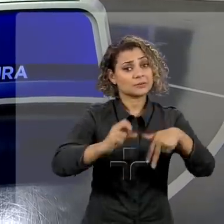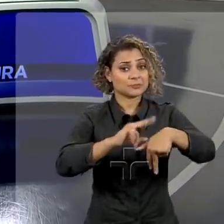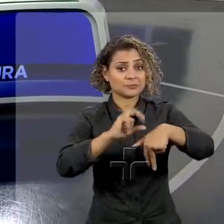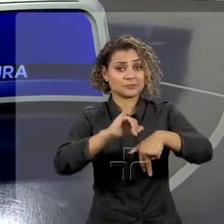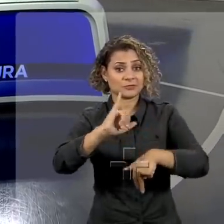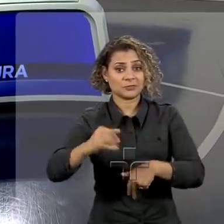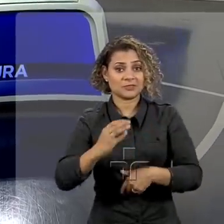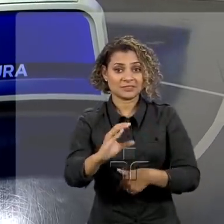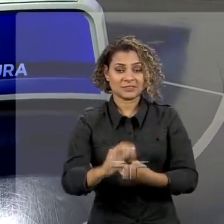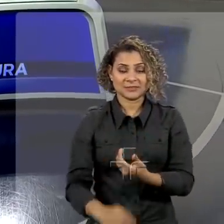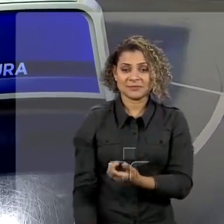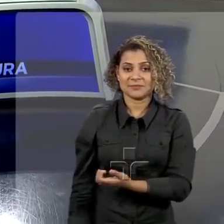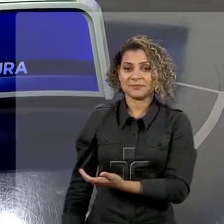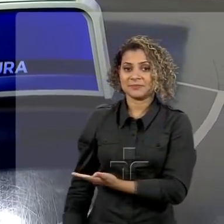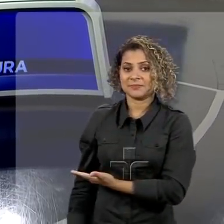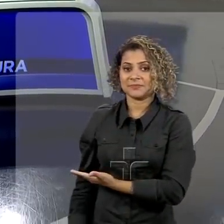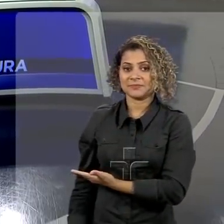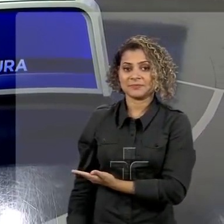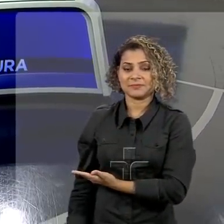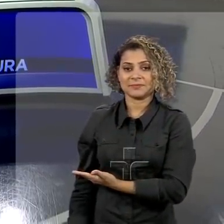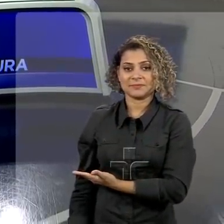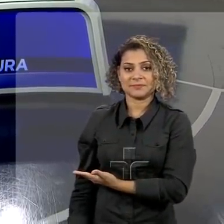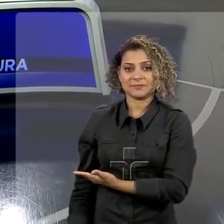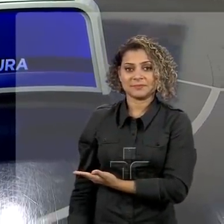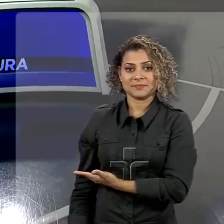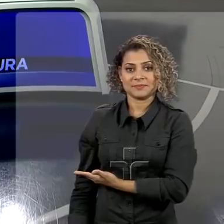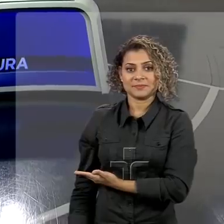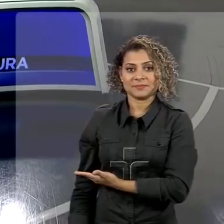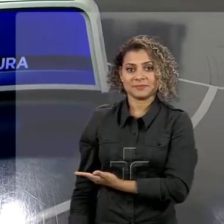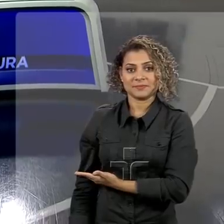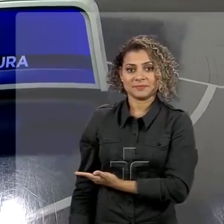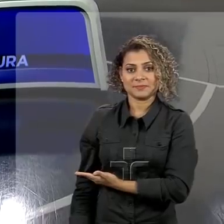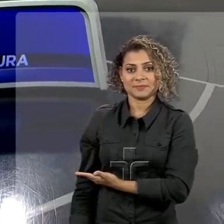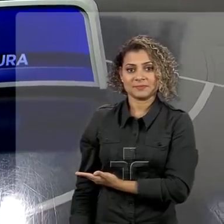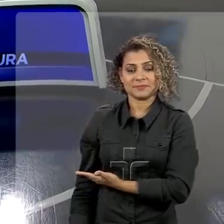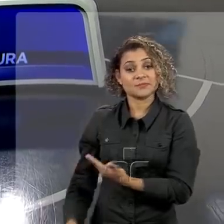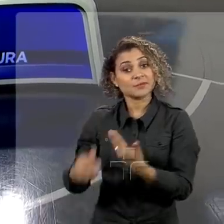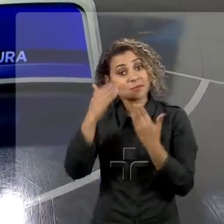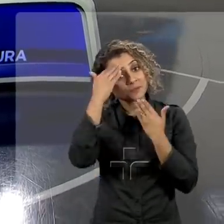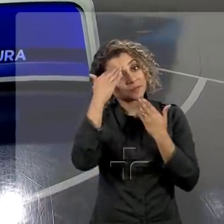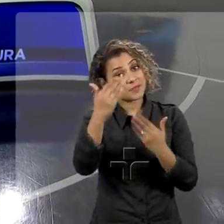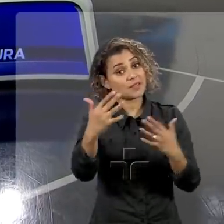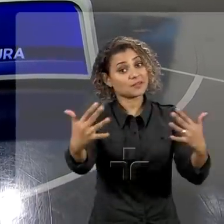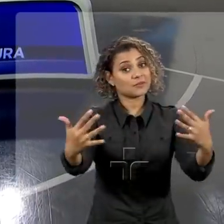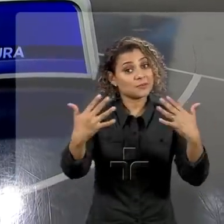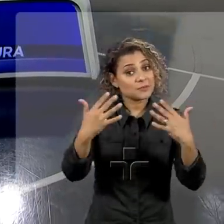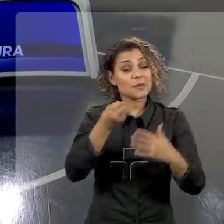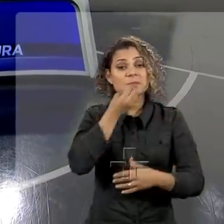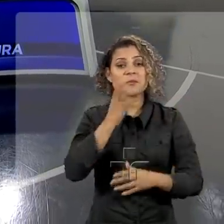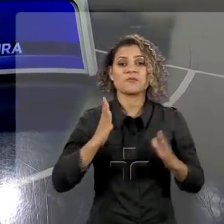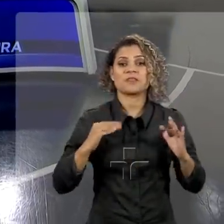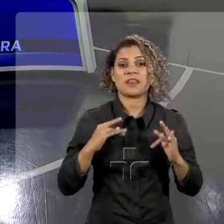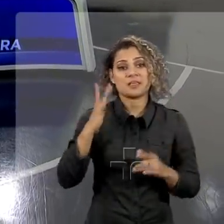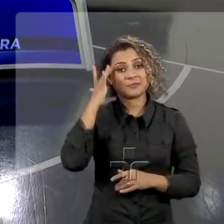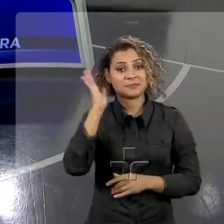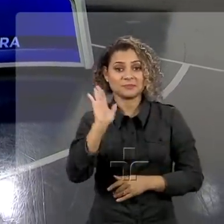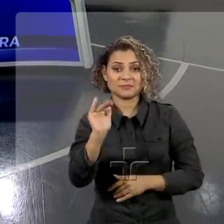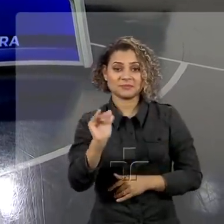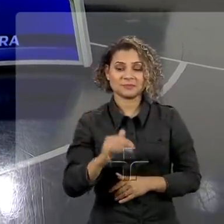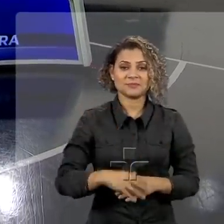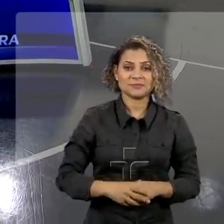no Jornalismo da Cultura. youtube.com/jornalismo TV Cultura. Muito obrigada pela sua companhia e um bom feriado para você.